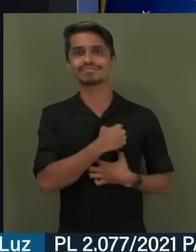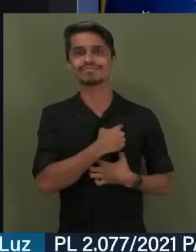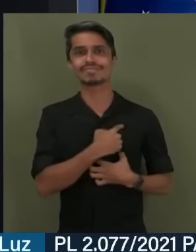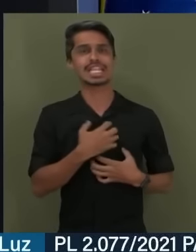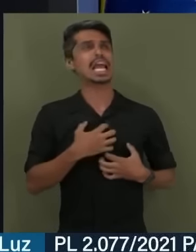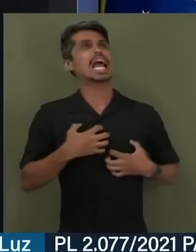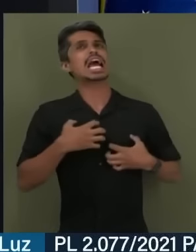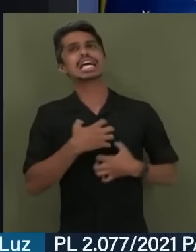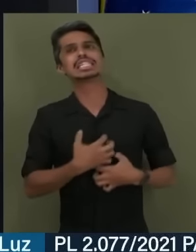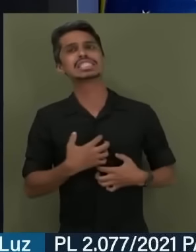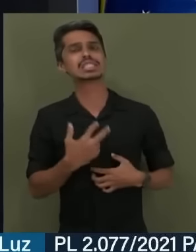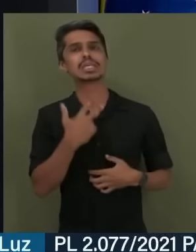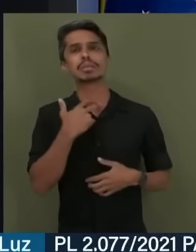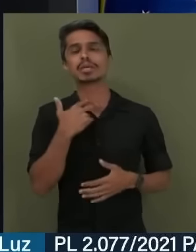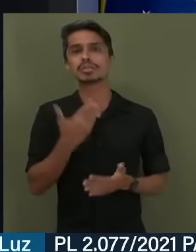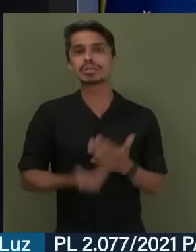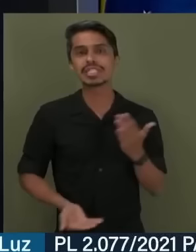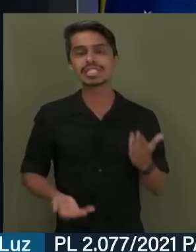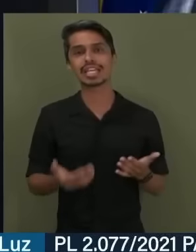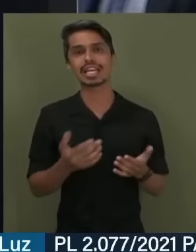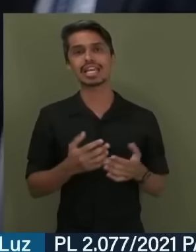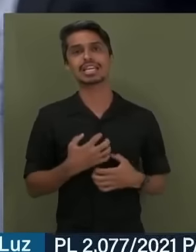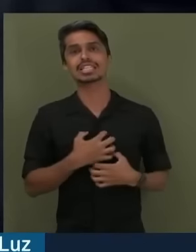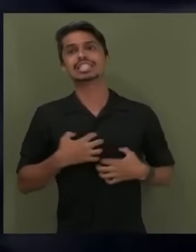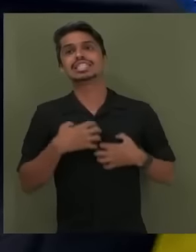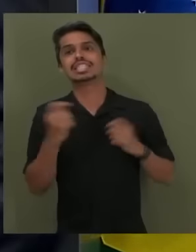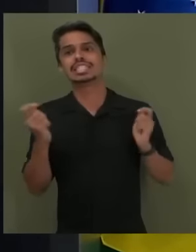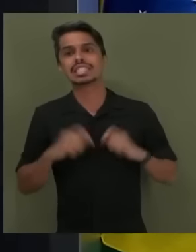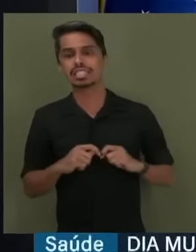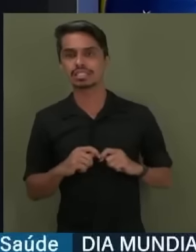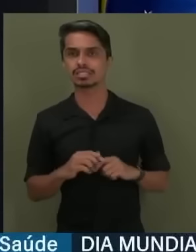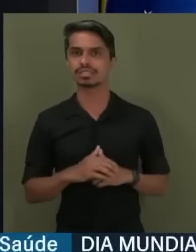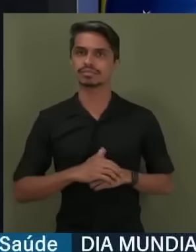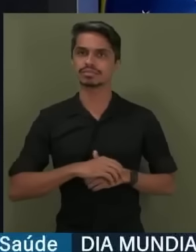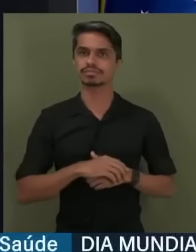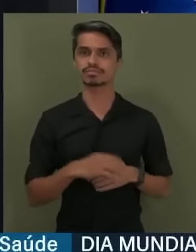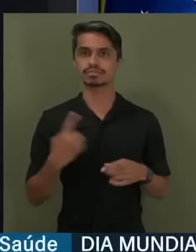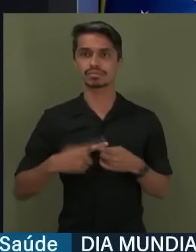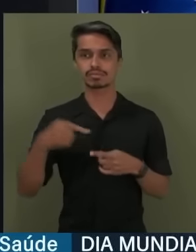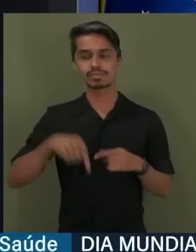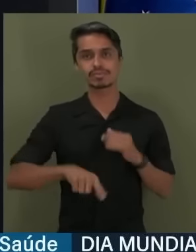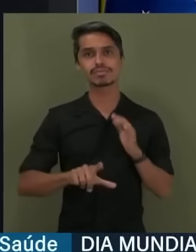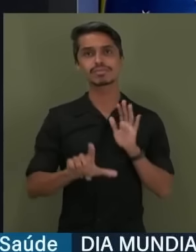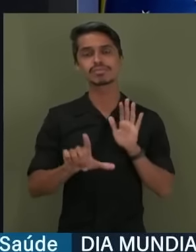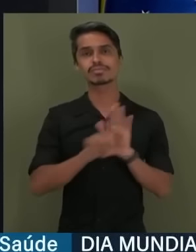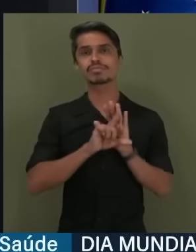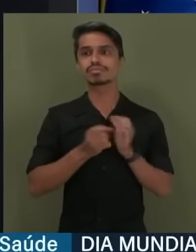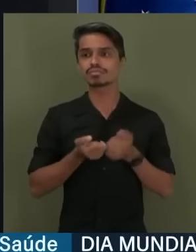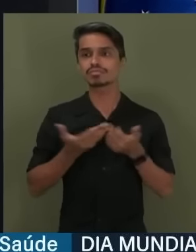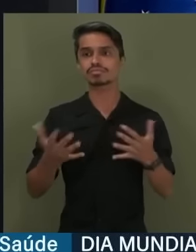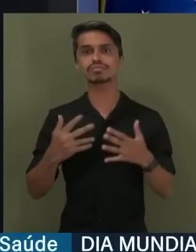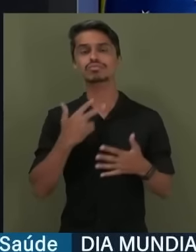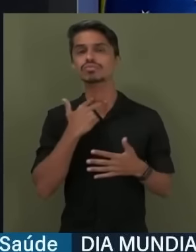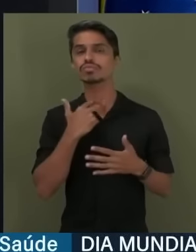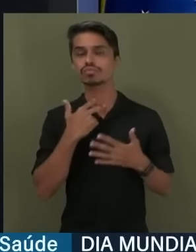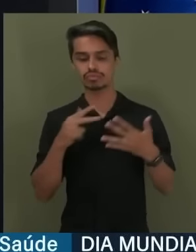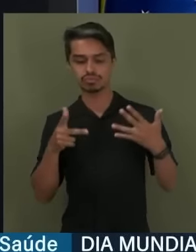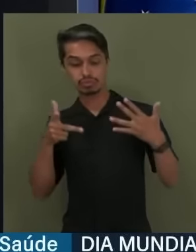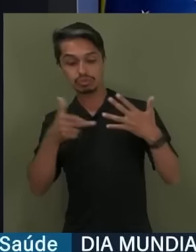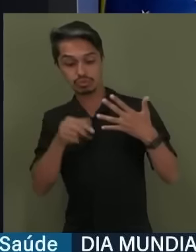indignação. Porque essa é uma casa que tem que legislar para todos. Ela não pode fazer um recorte socioeconômico para